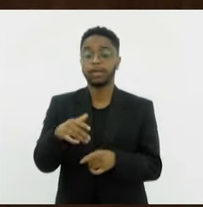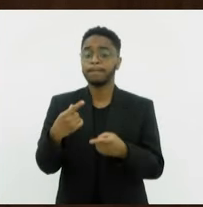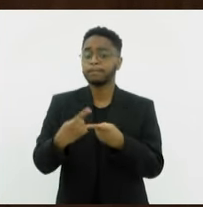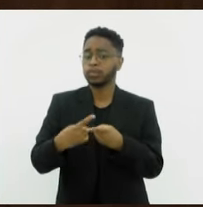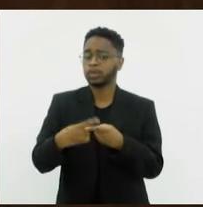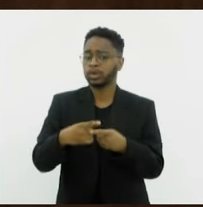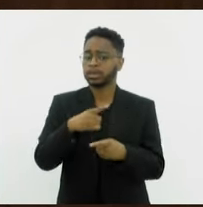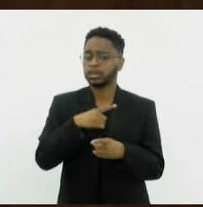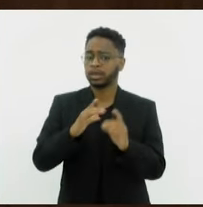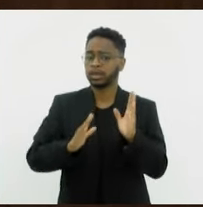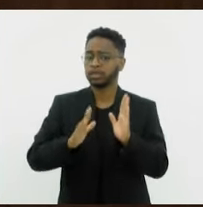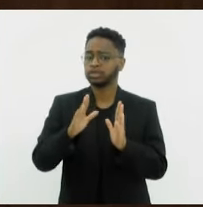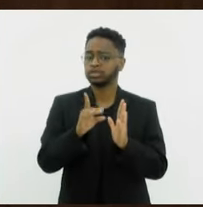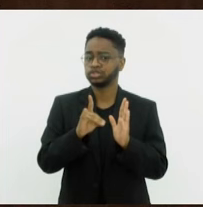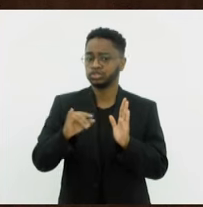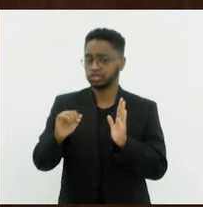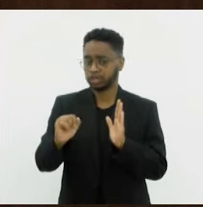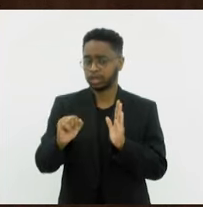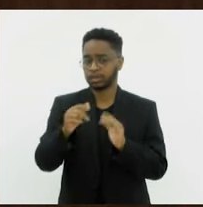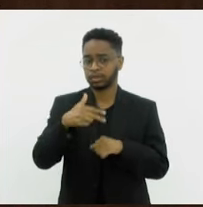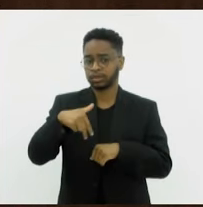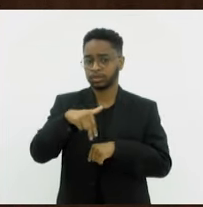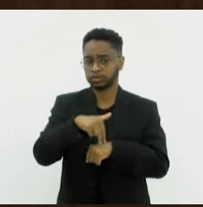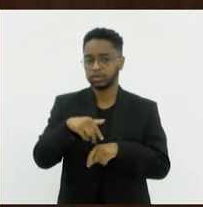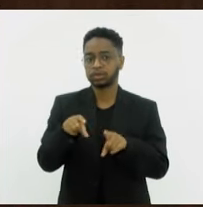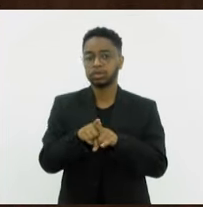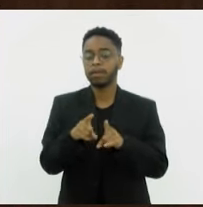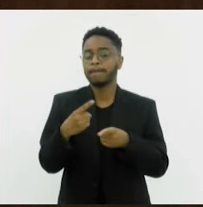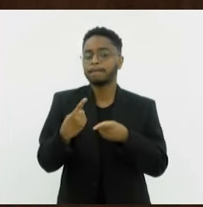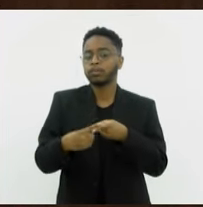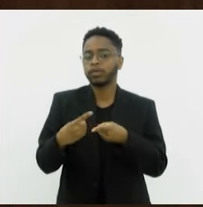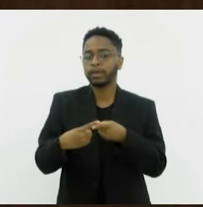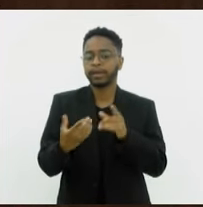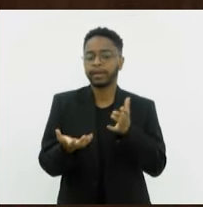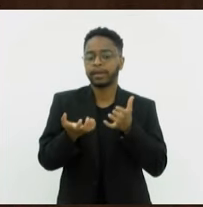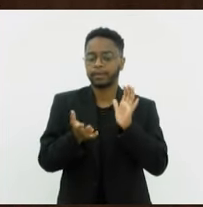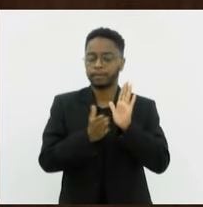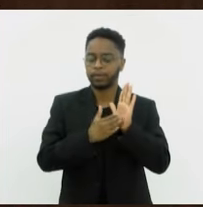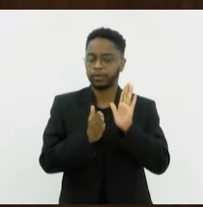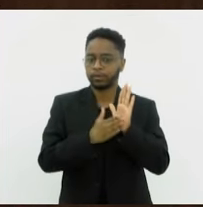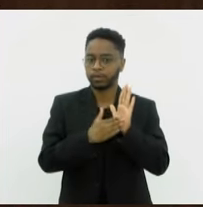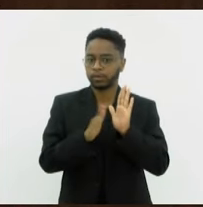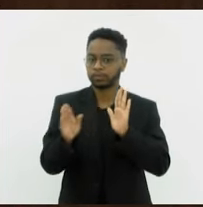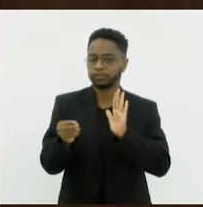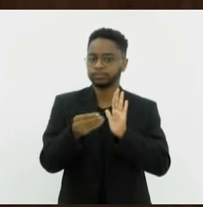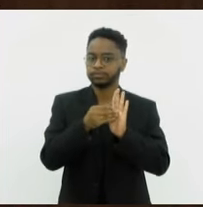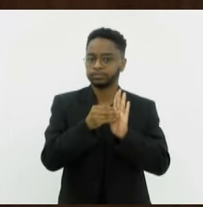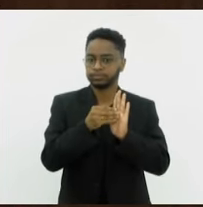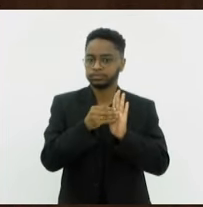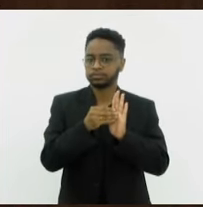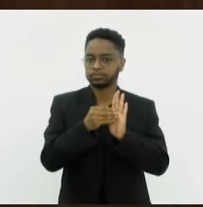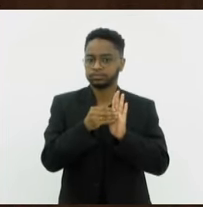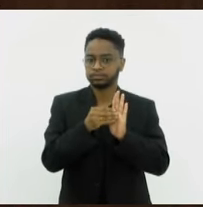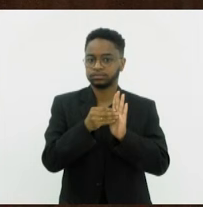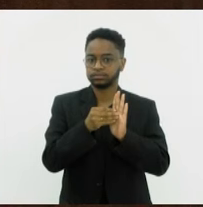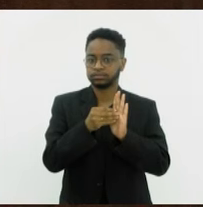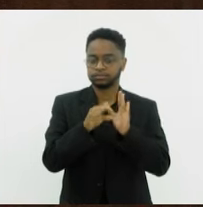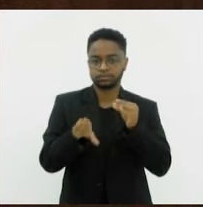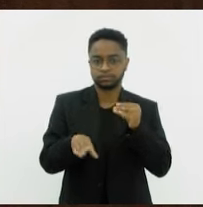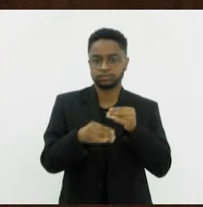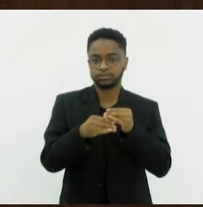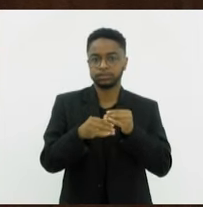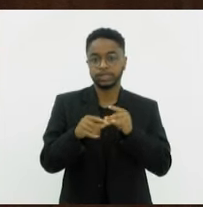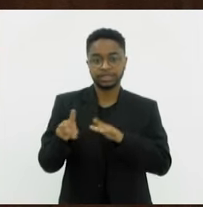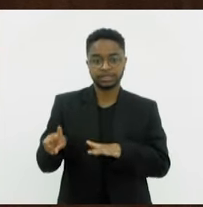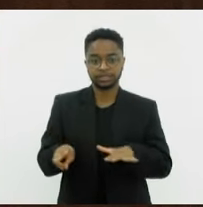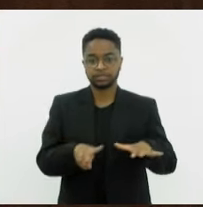temos essa data a nível nacional e por que queremos propor que seja colocada, incluída na Semana